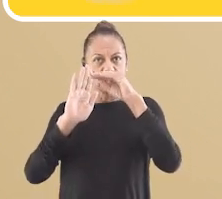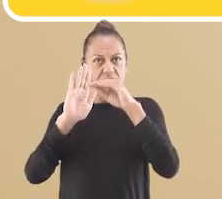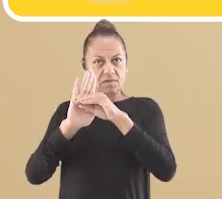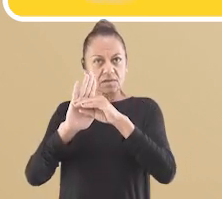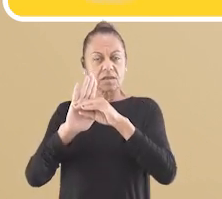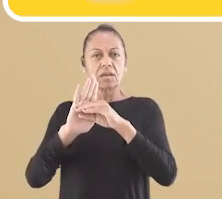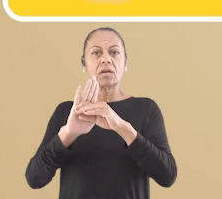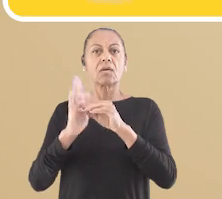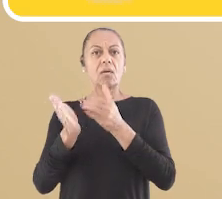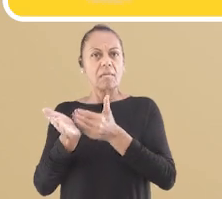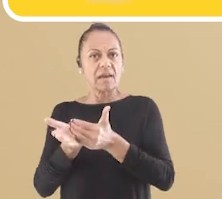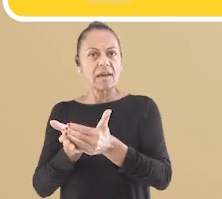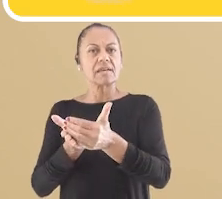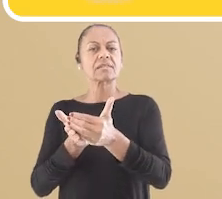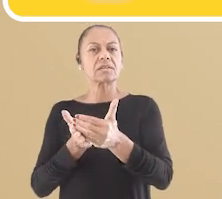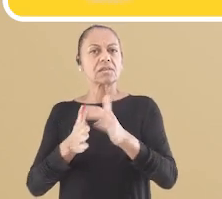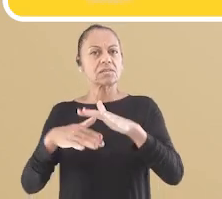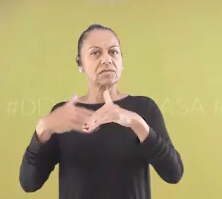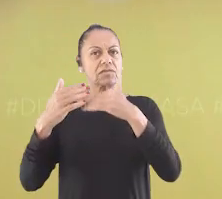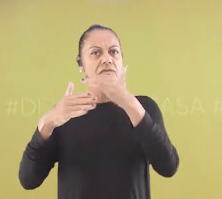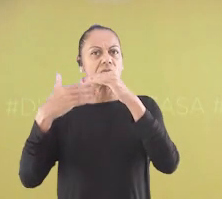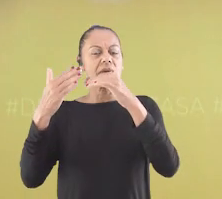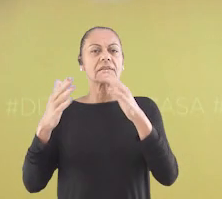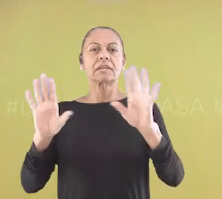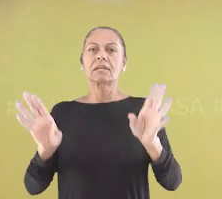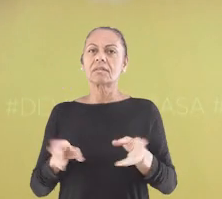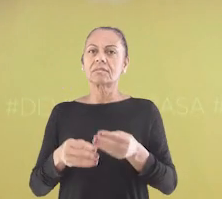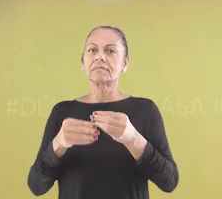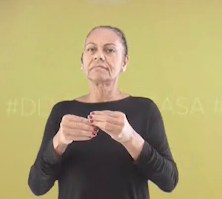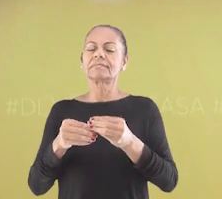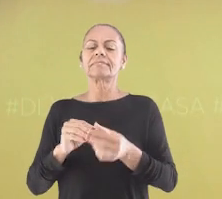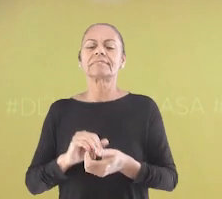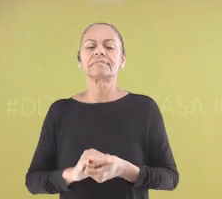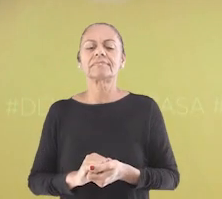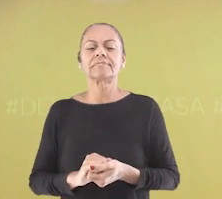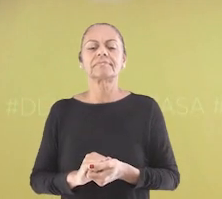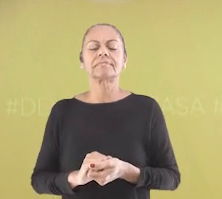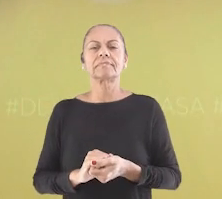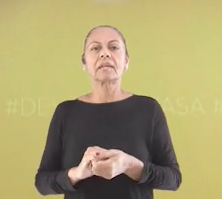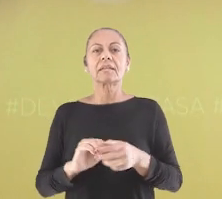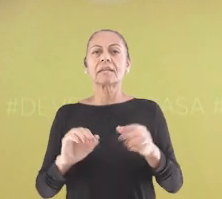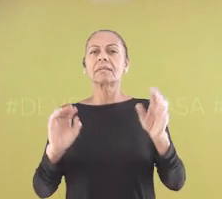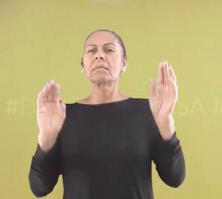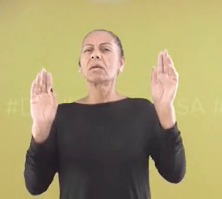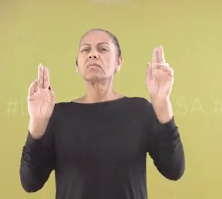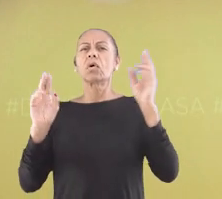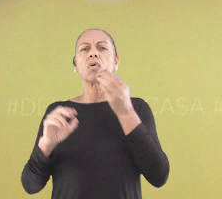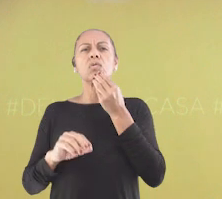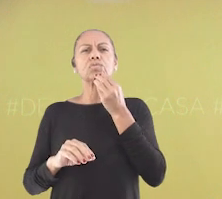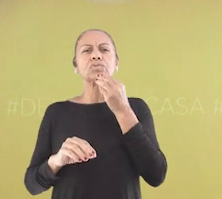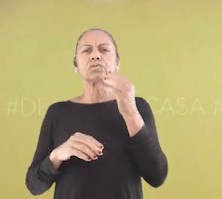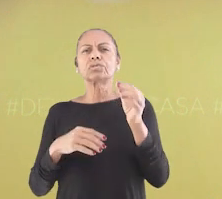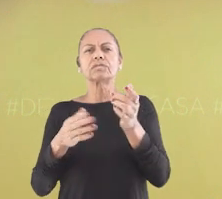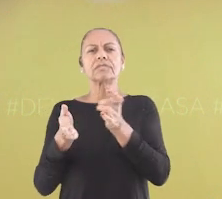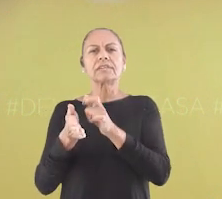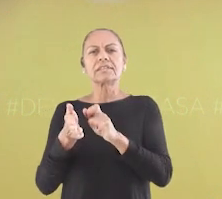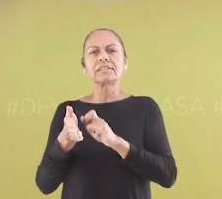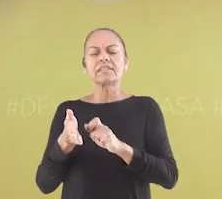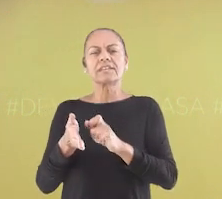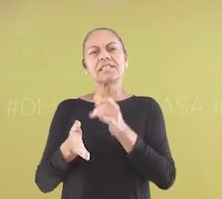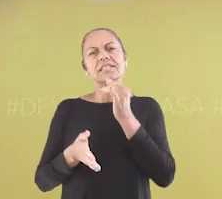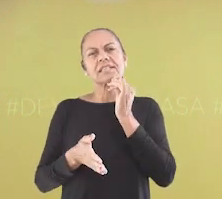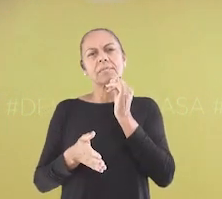introdução, desenvolvimento e conclusão. Nesse tipo de carta, é importante que o autor identifique o motivo que o levou a escrever a